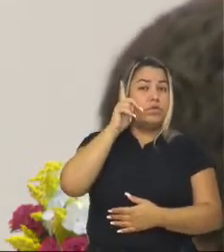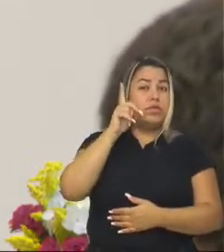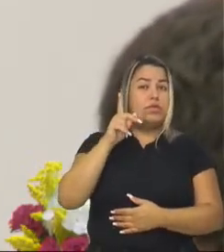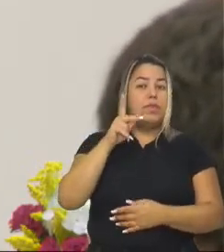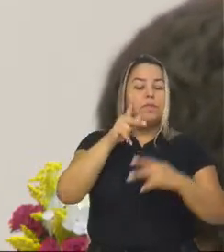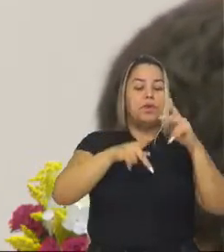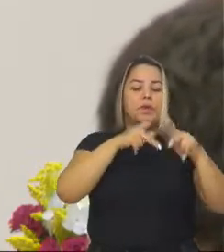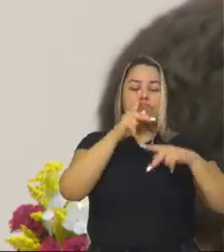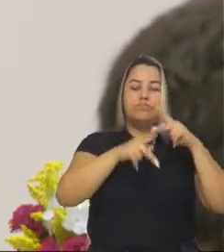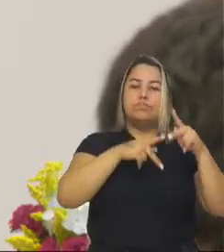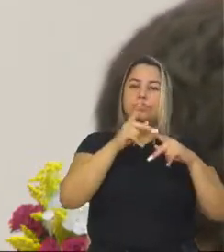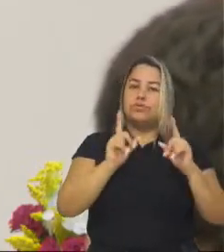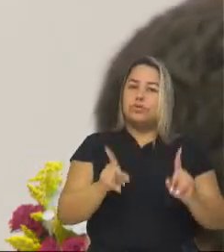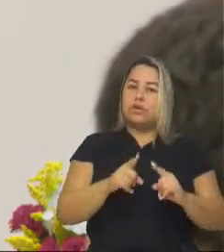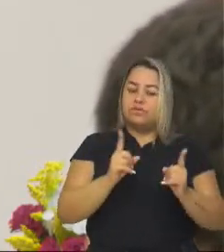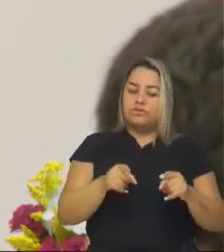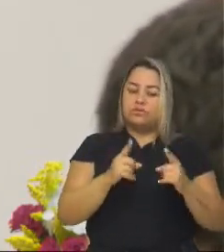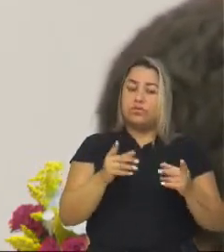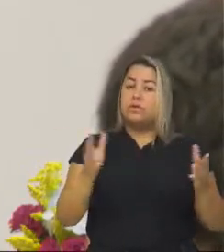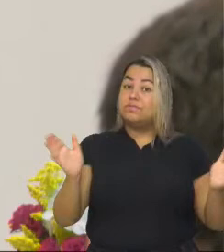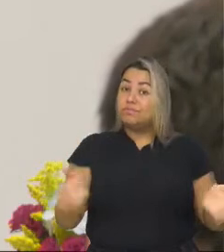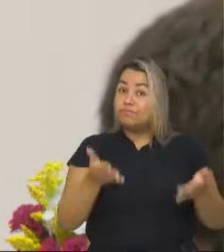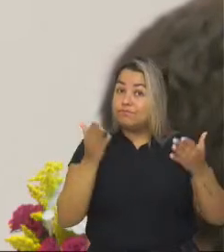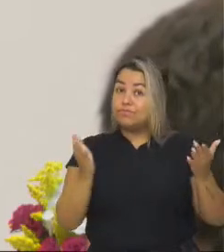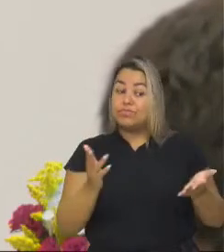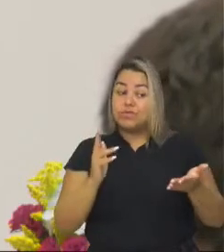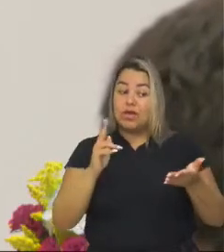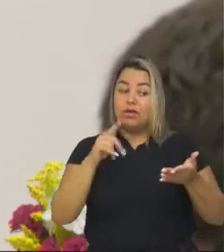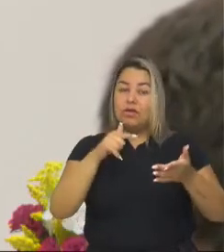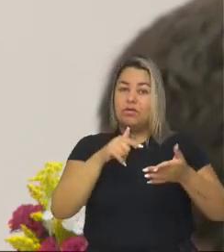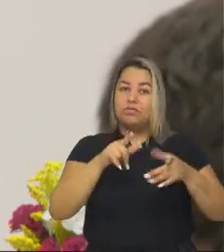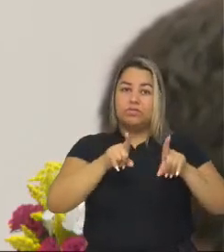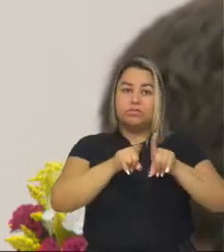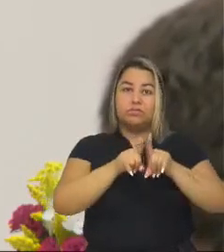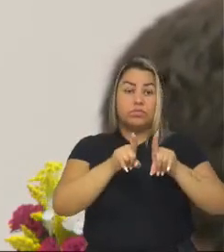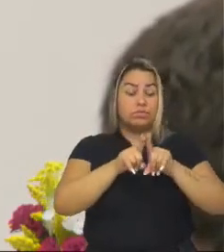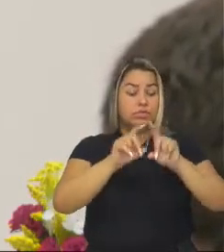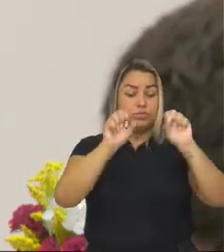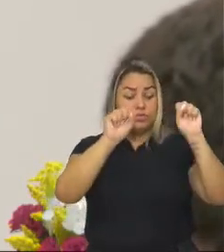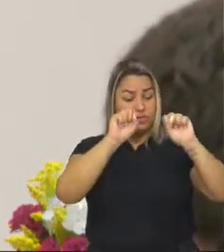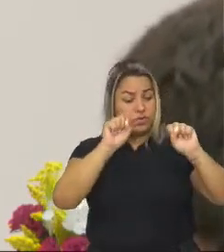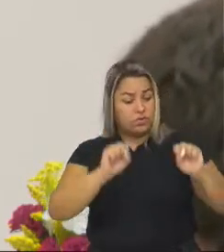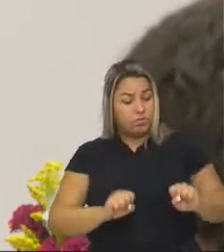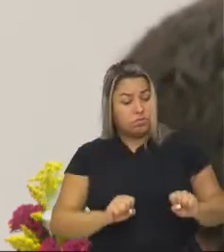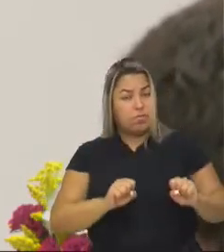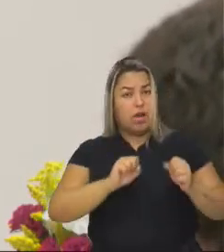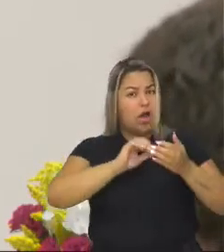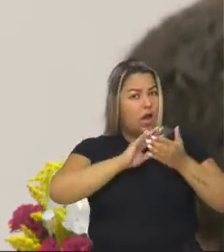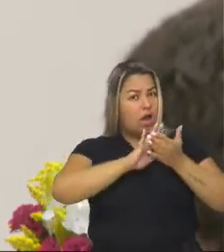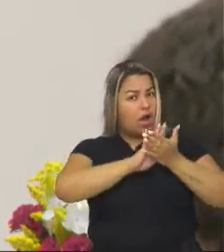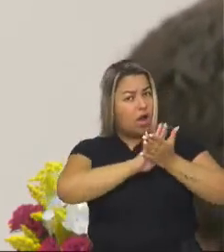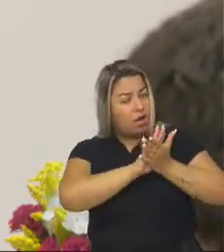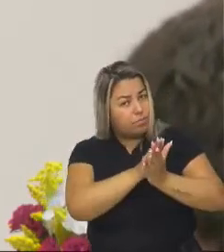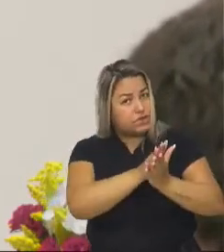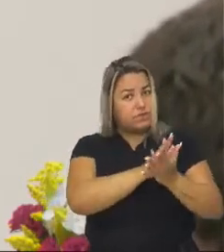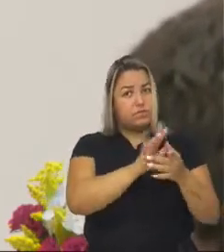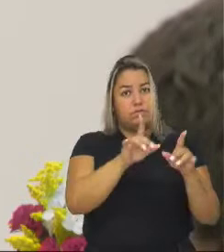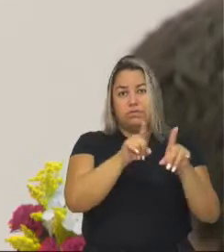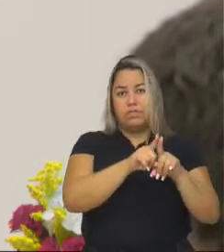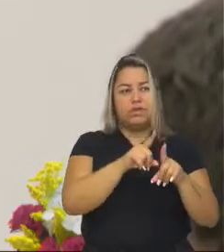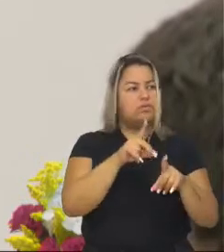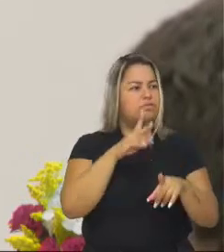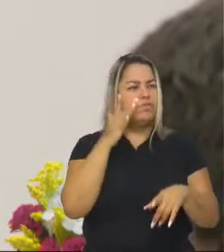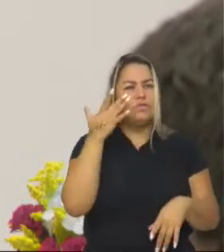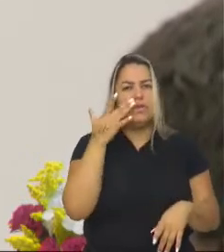travesti, que foi quem primeiro se levantou contra esse sistema completamente opressor. Quando a gente nem ouvia,